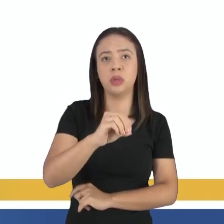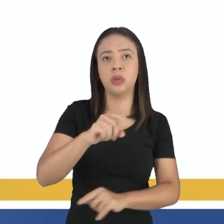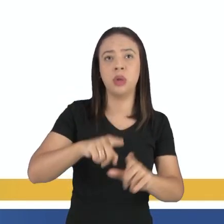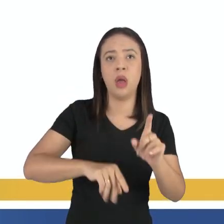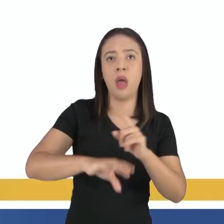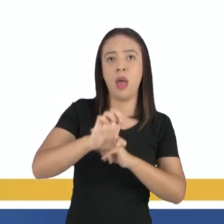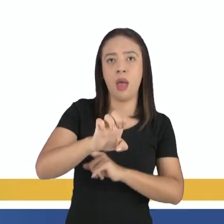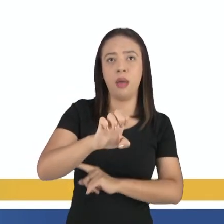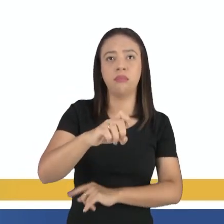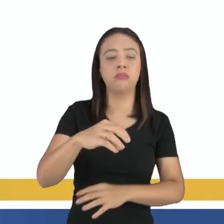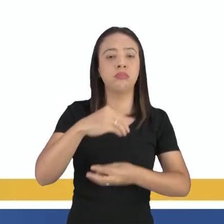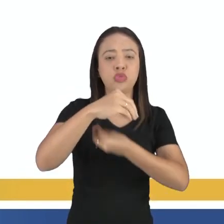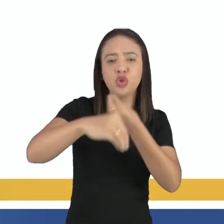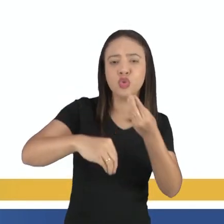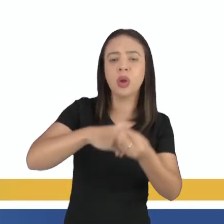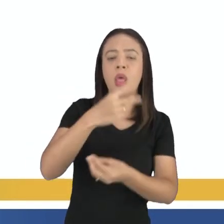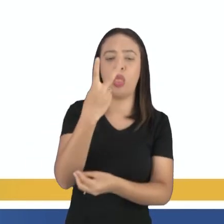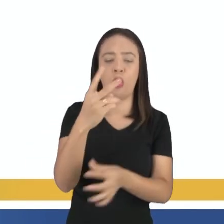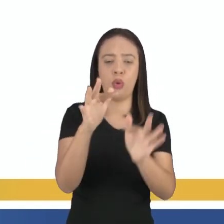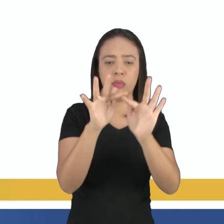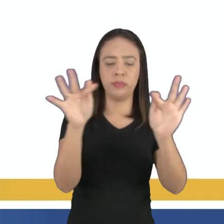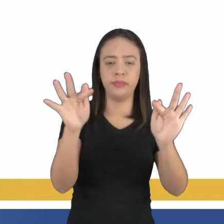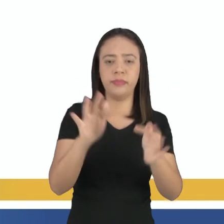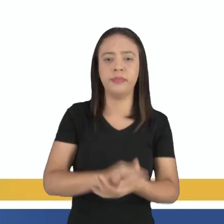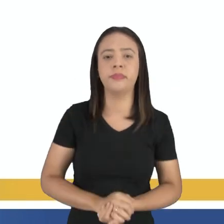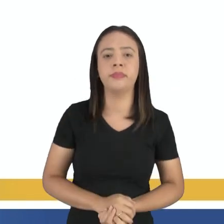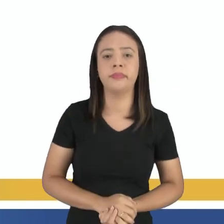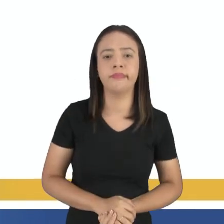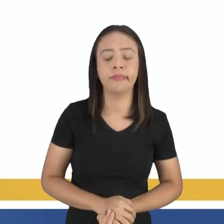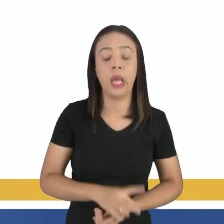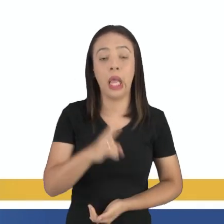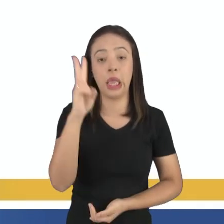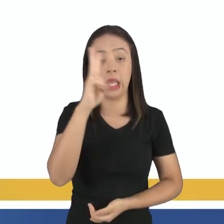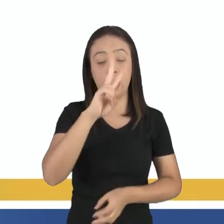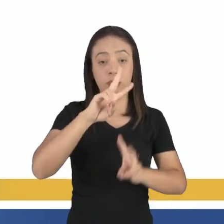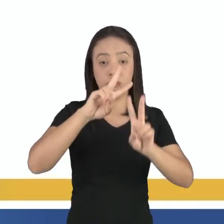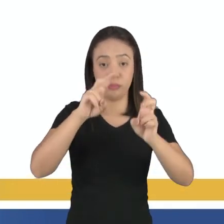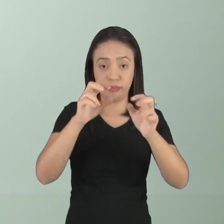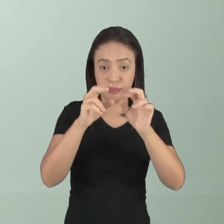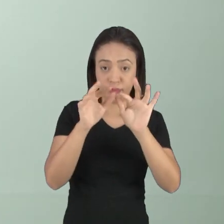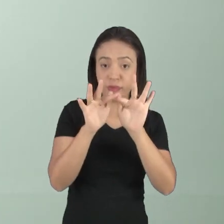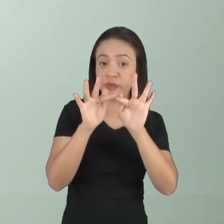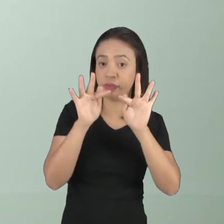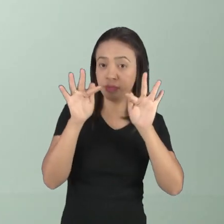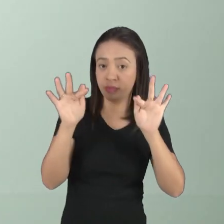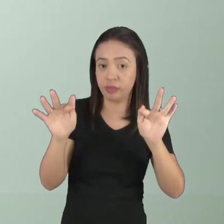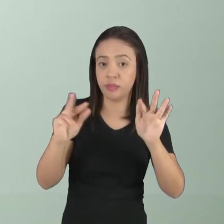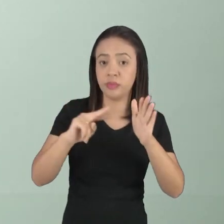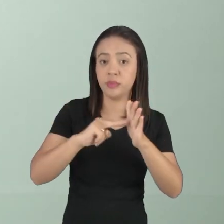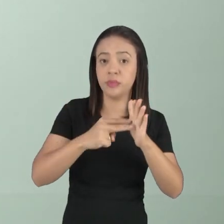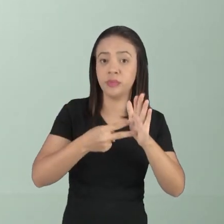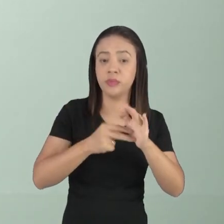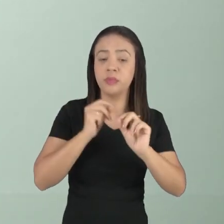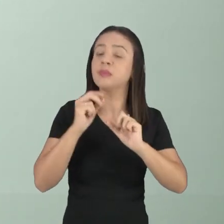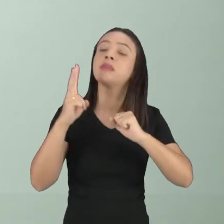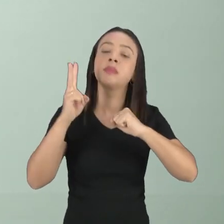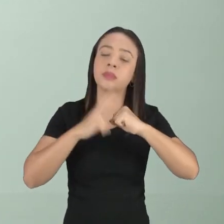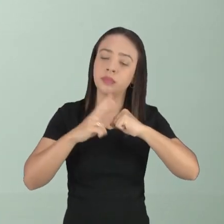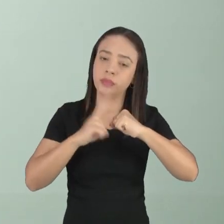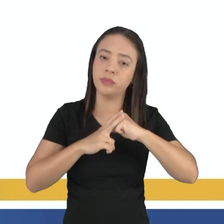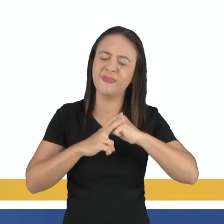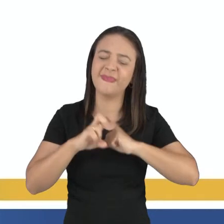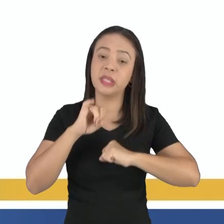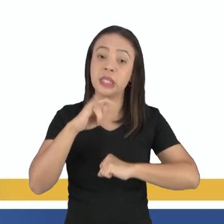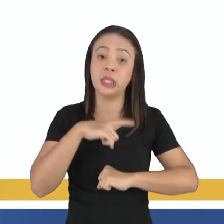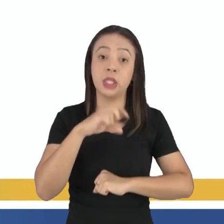sempre a presença, quando eu falo em oração aqui nesse contexto, nós estamos falando de verbo. Se nós temos